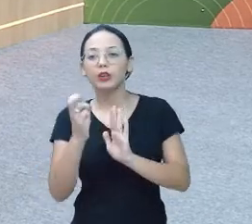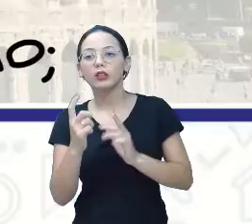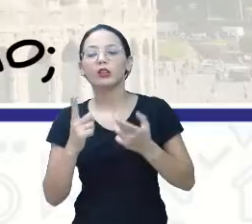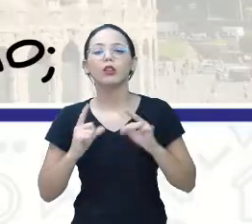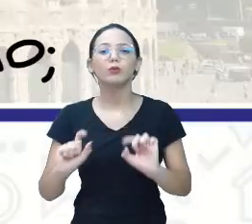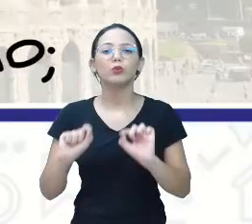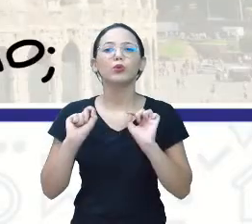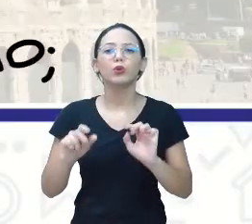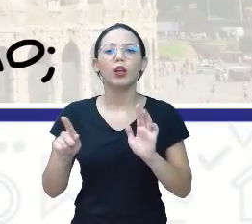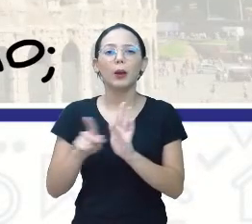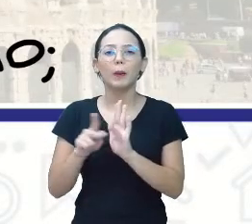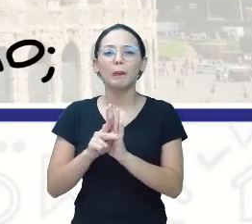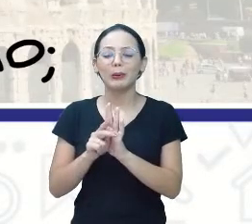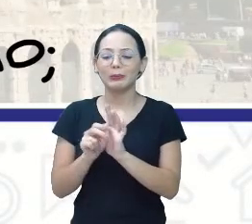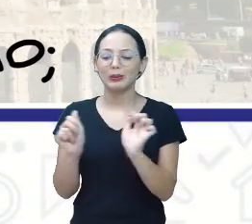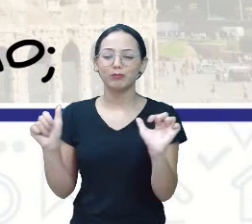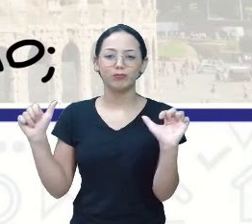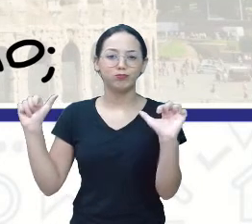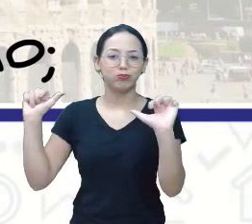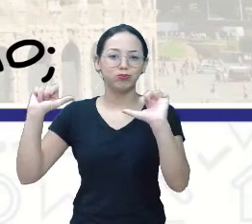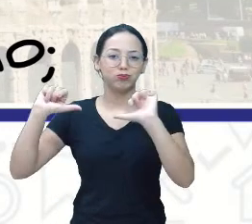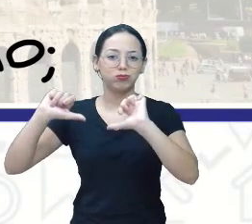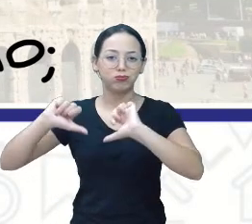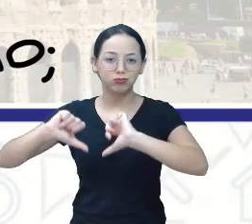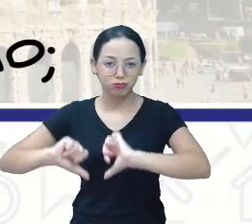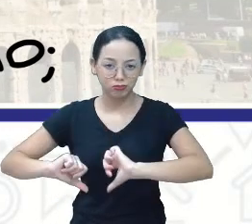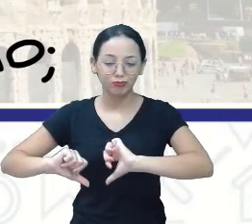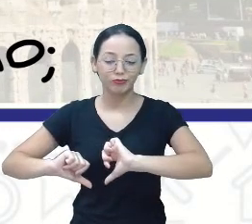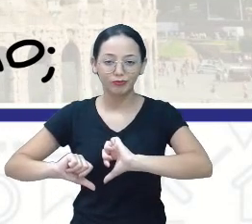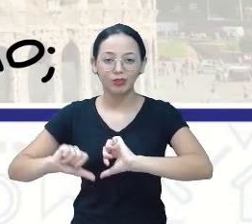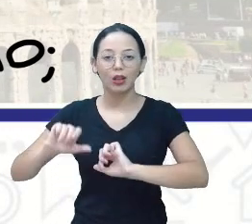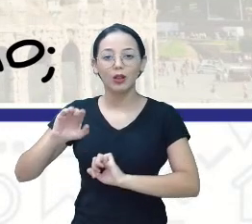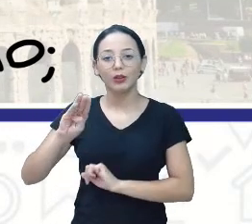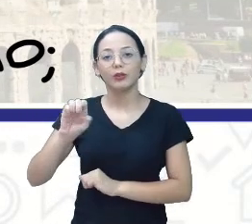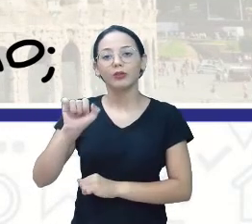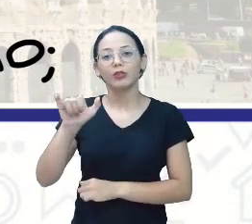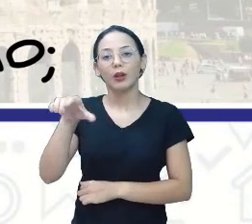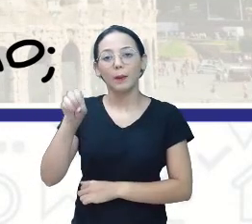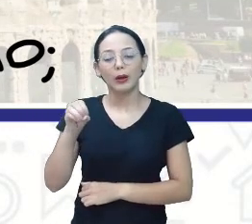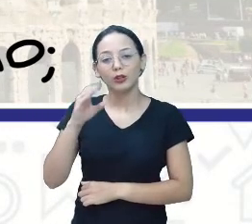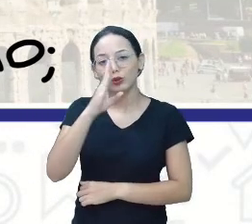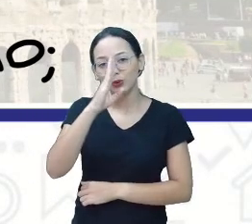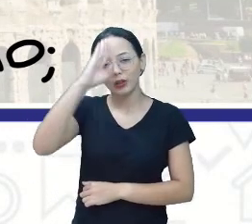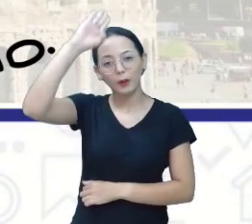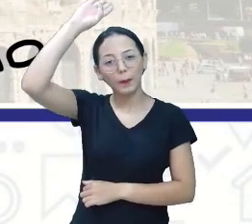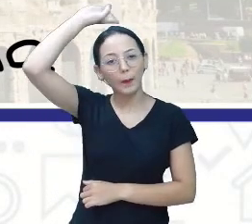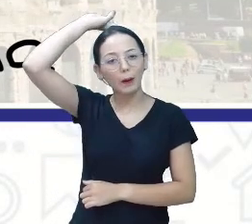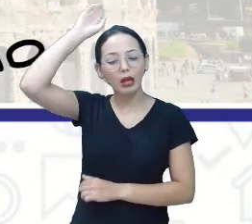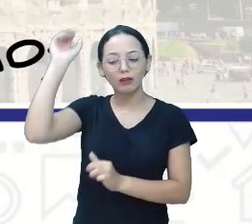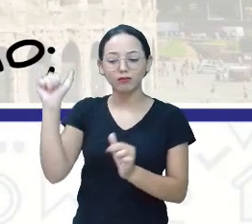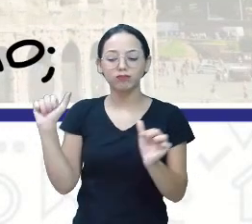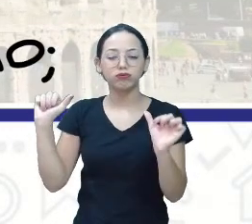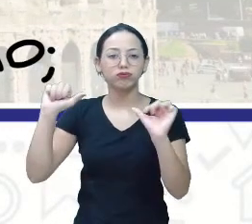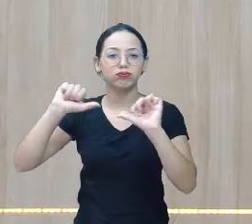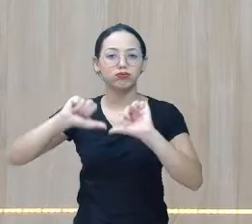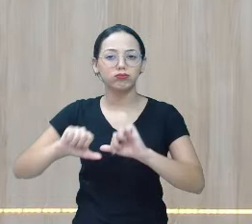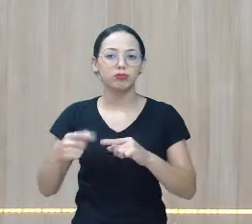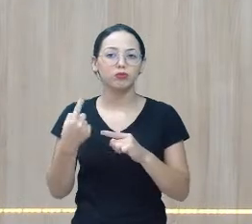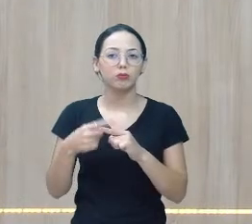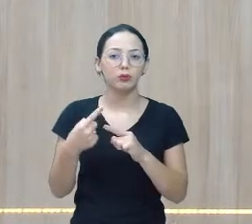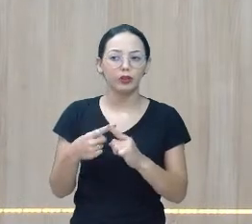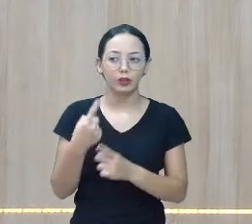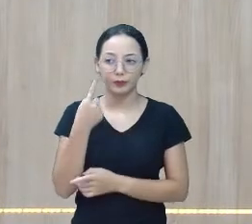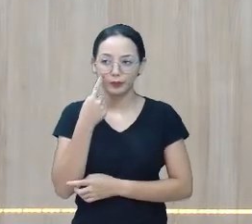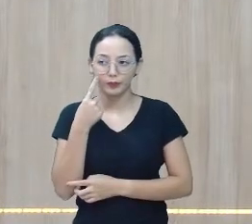vamos ter o período de decadência, né? O período do Baixo Império, nós vamos ter o período de decadência. Por quê? Observe o